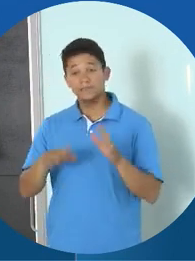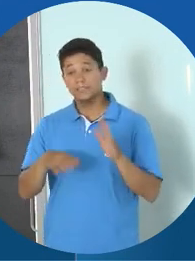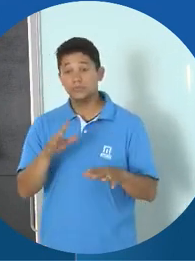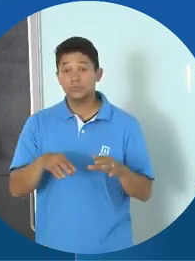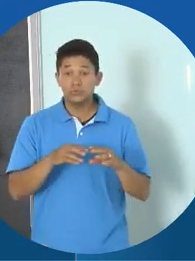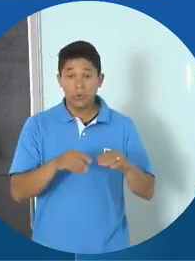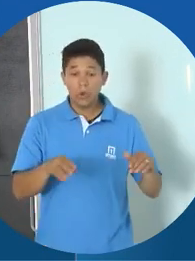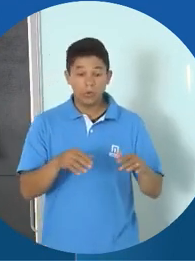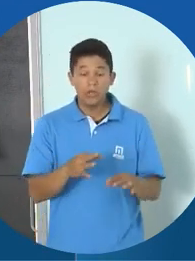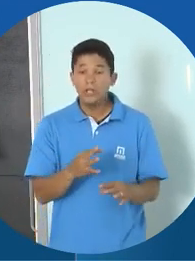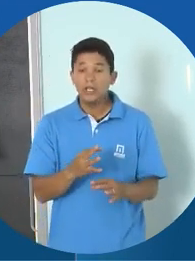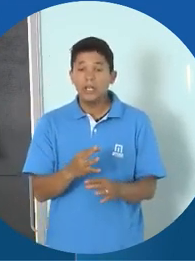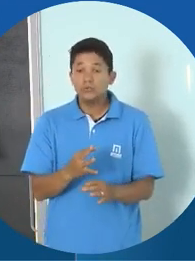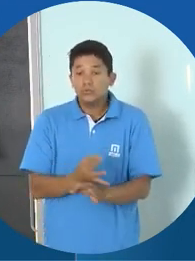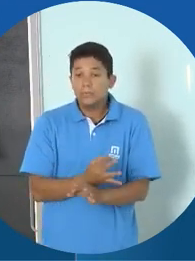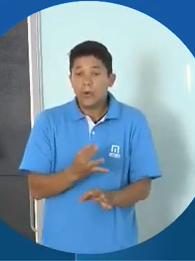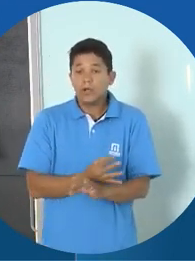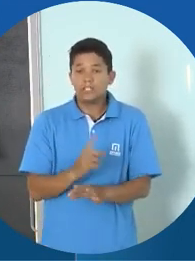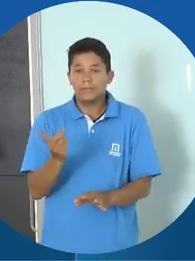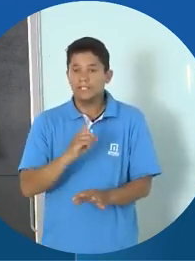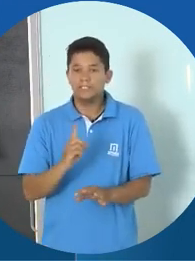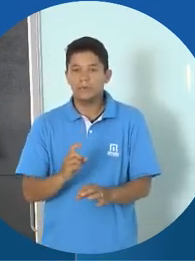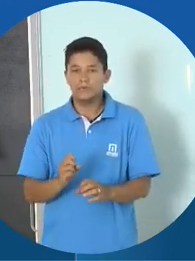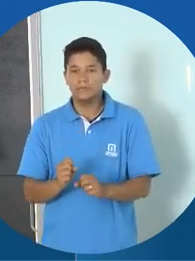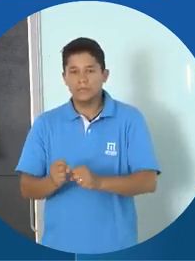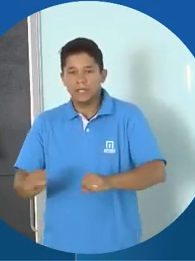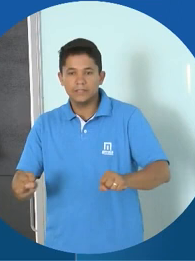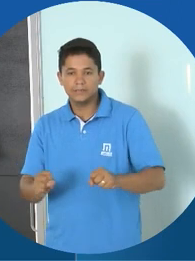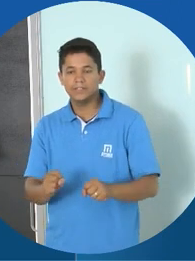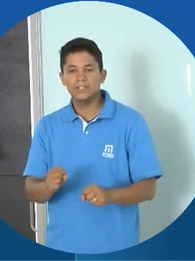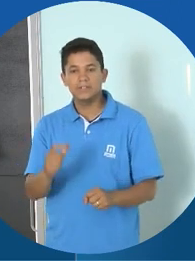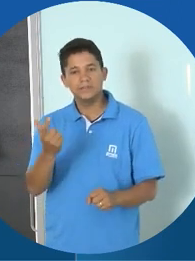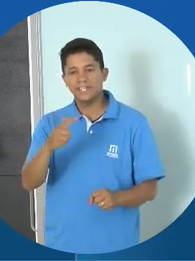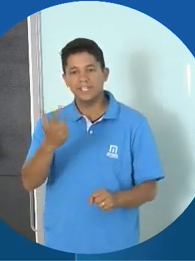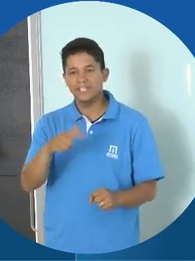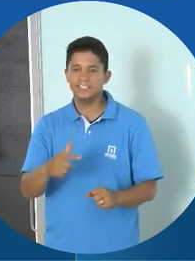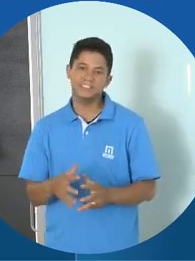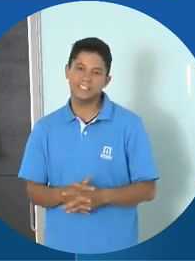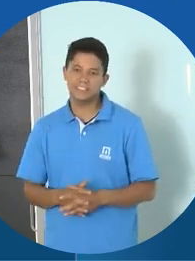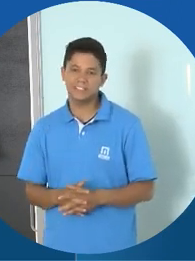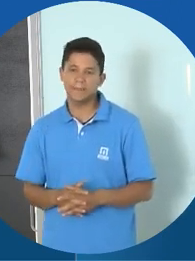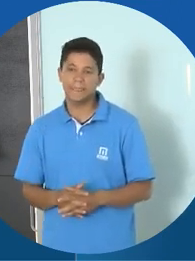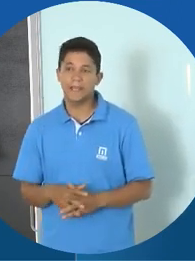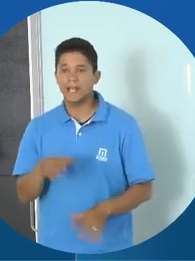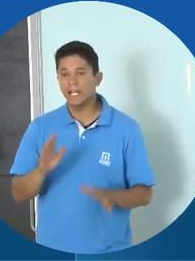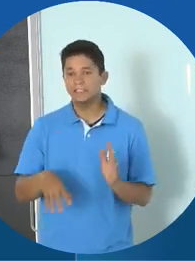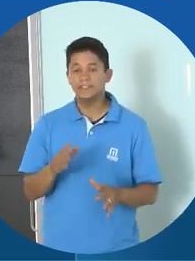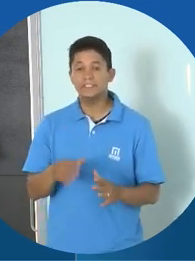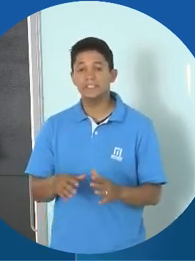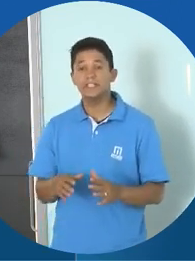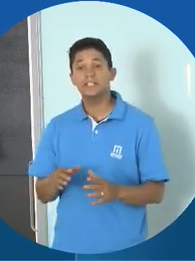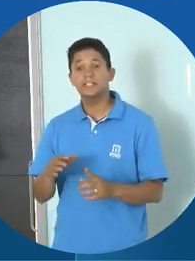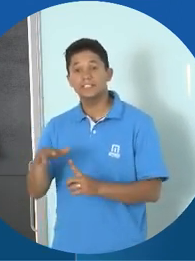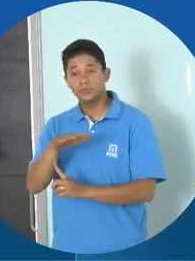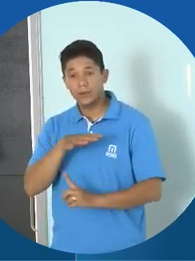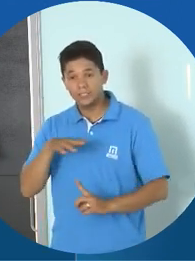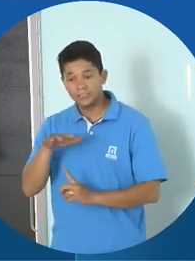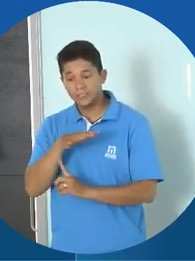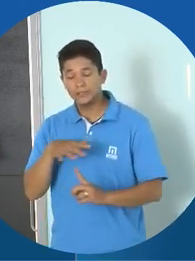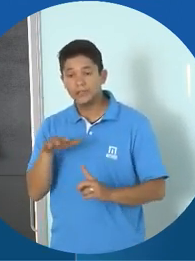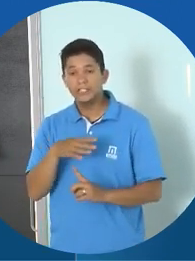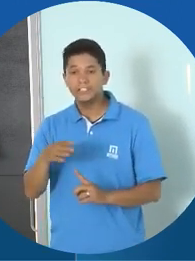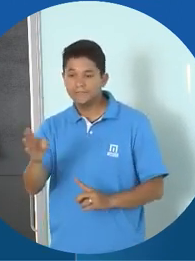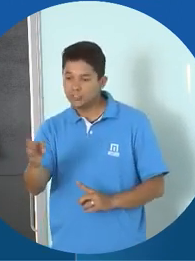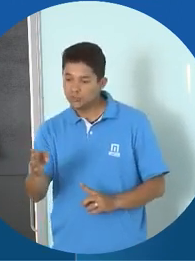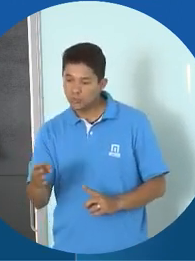suporta mais aquelas tensões, então nós temos recalques, nós temos situações de fissuras, e tem as situações que hoje